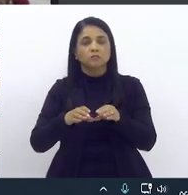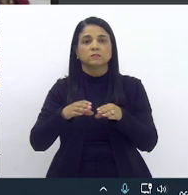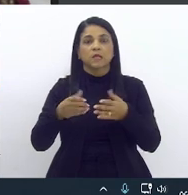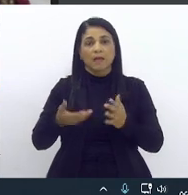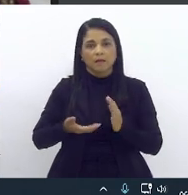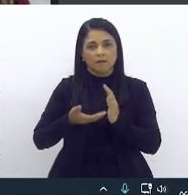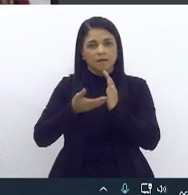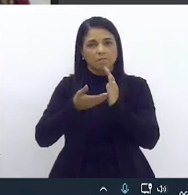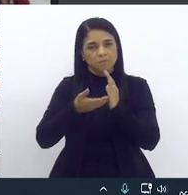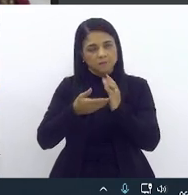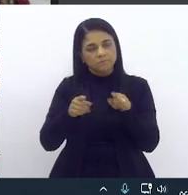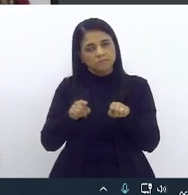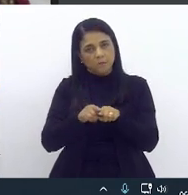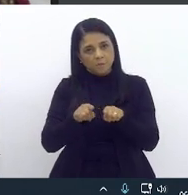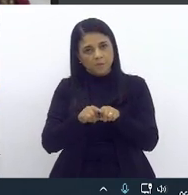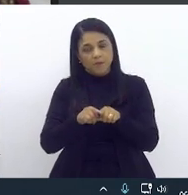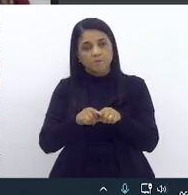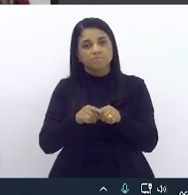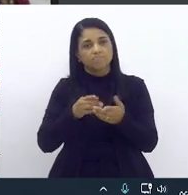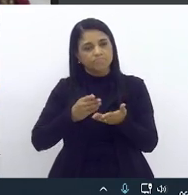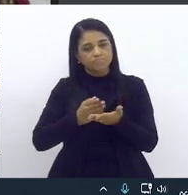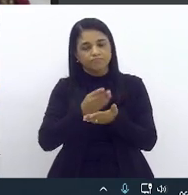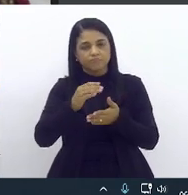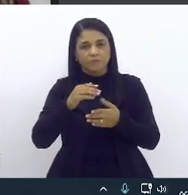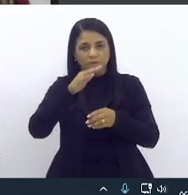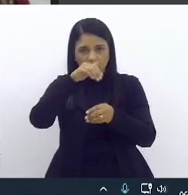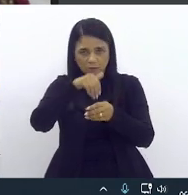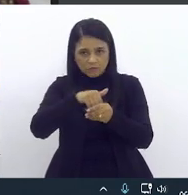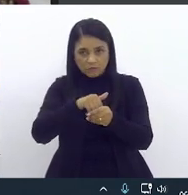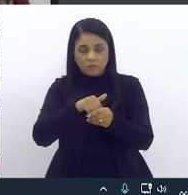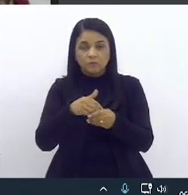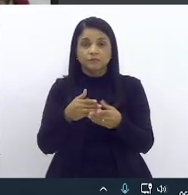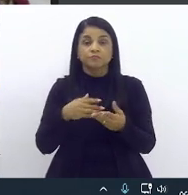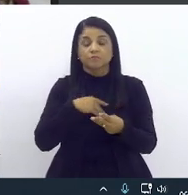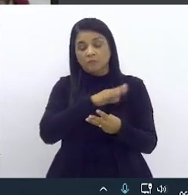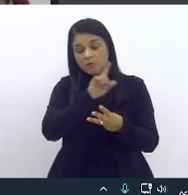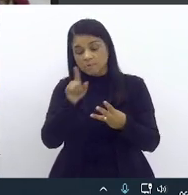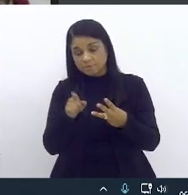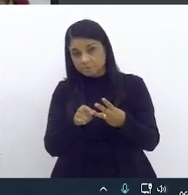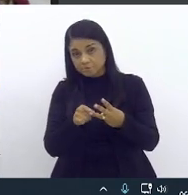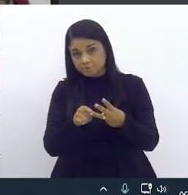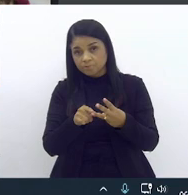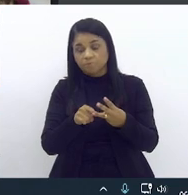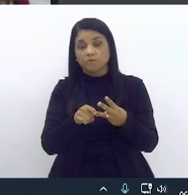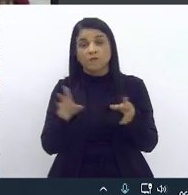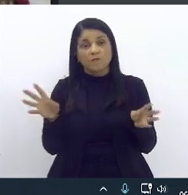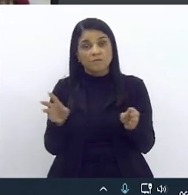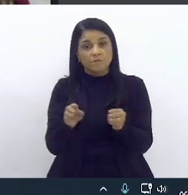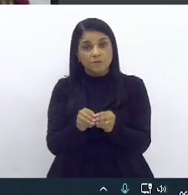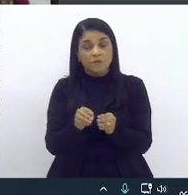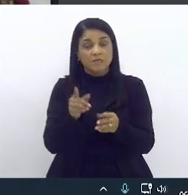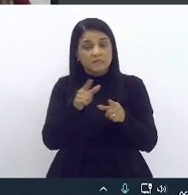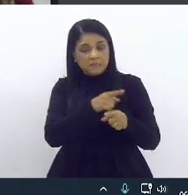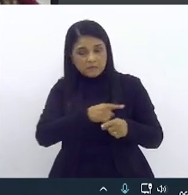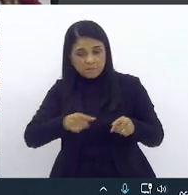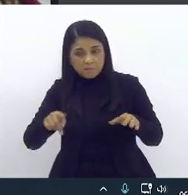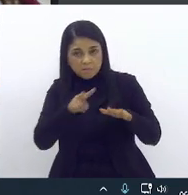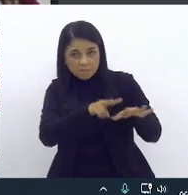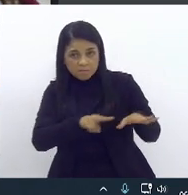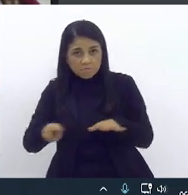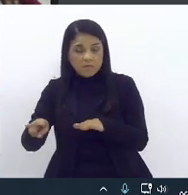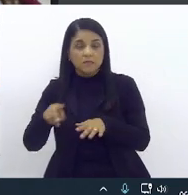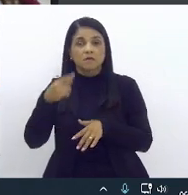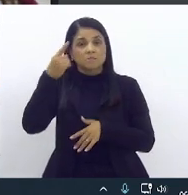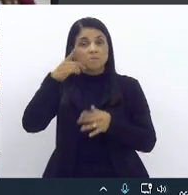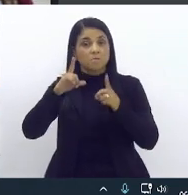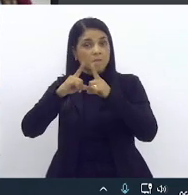Câmara, que passe, né, toda a sua tramitação. E, por fim, no finalzinho aqui da minha fala, é dizer que eu estive nessa semana em Brasília, nos dias 3, 4 e